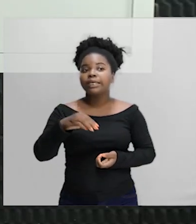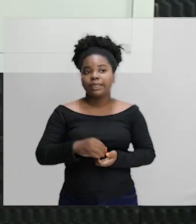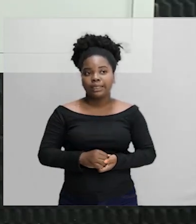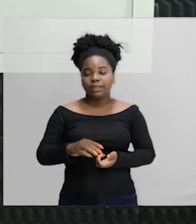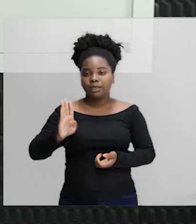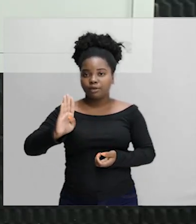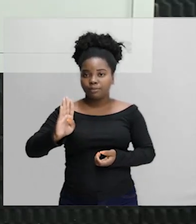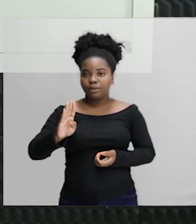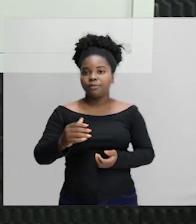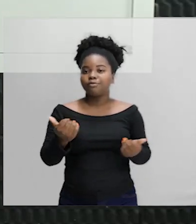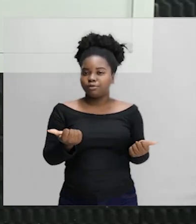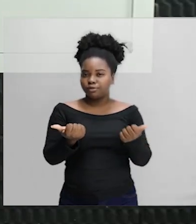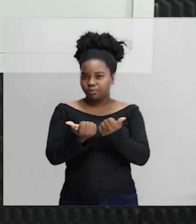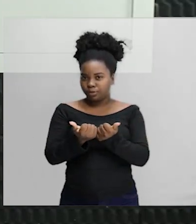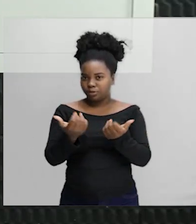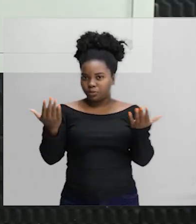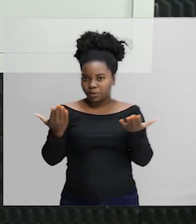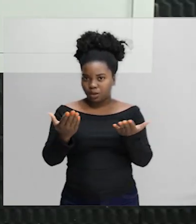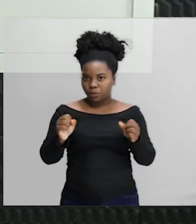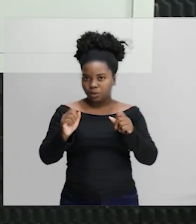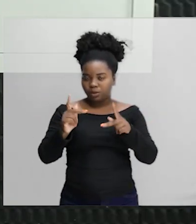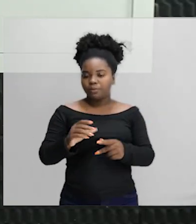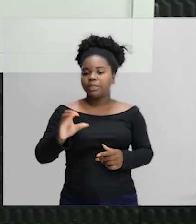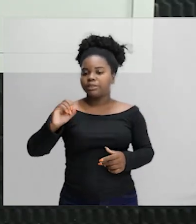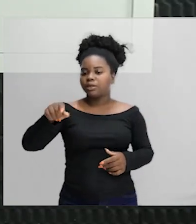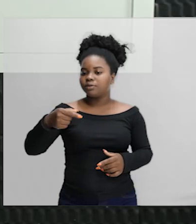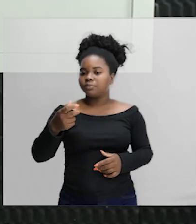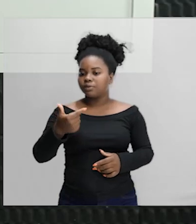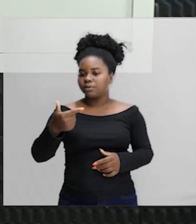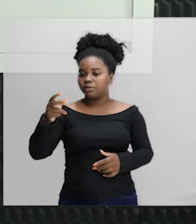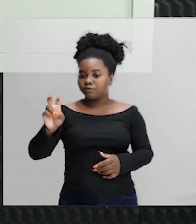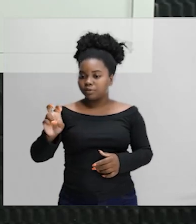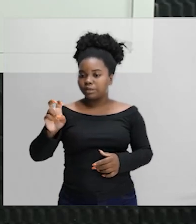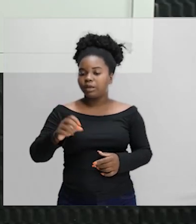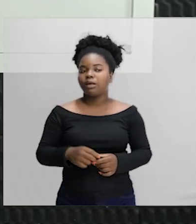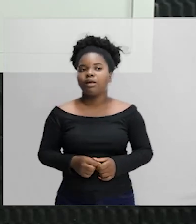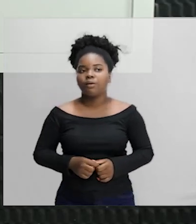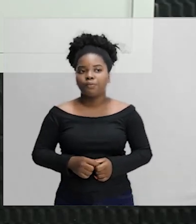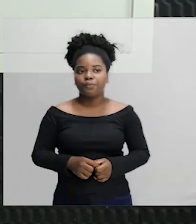campo é 0,25. Então,